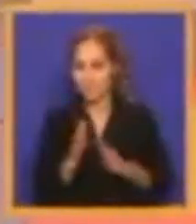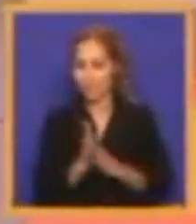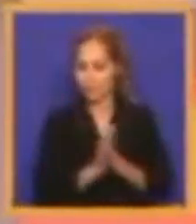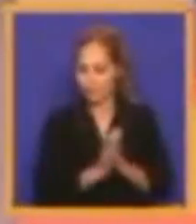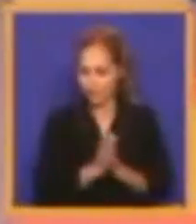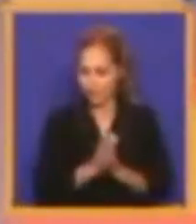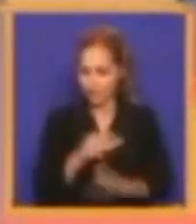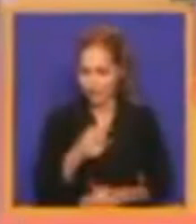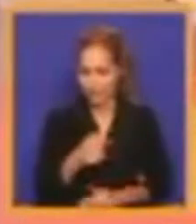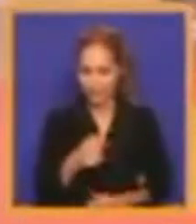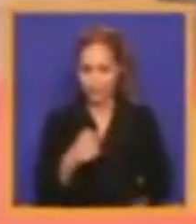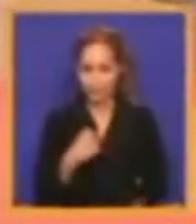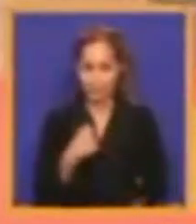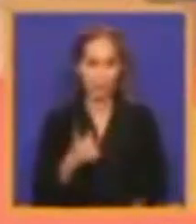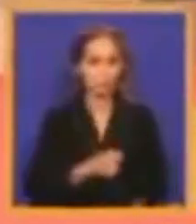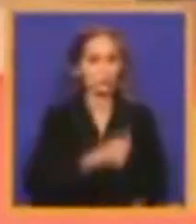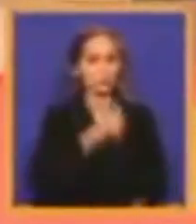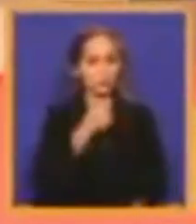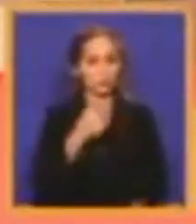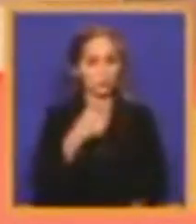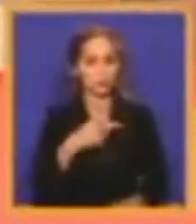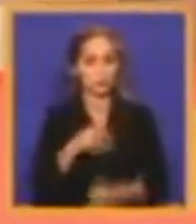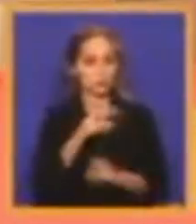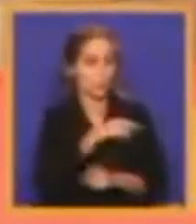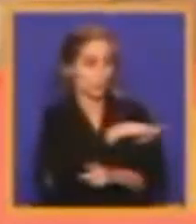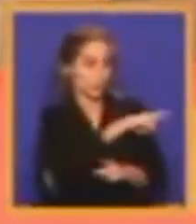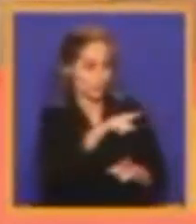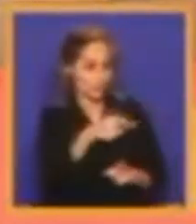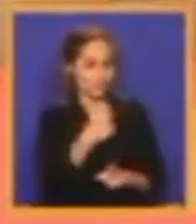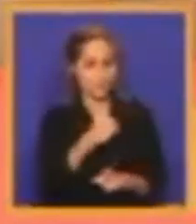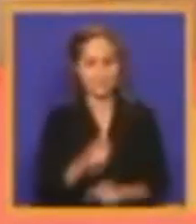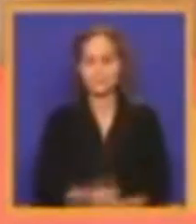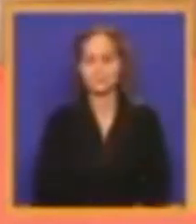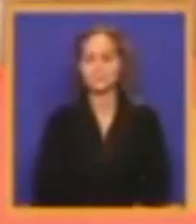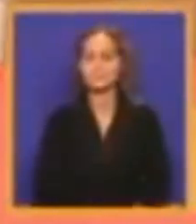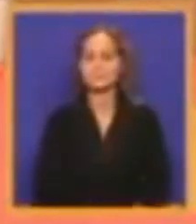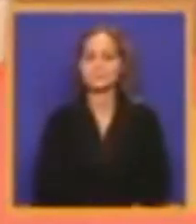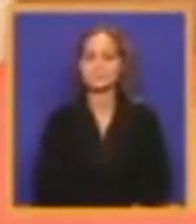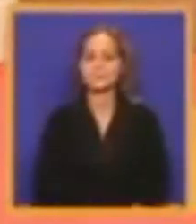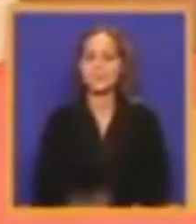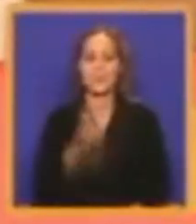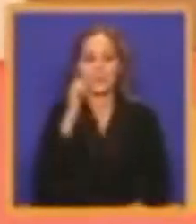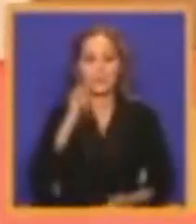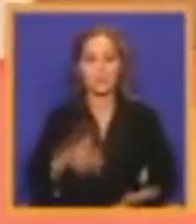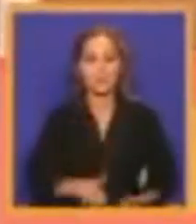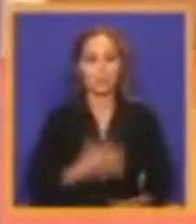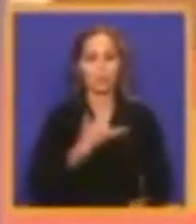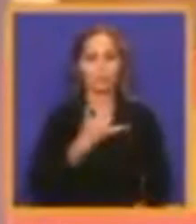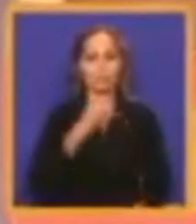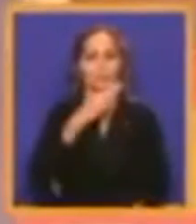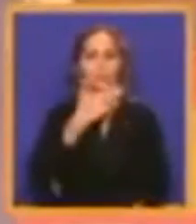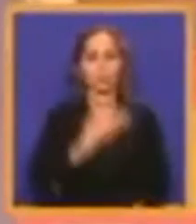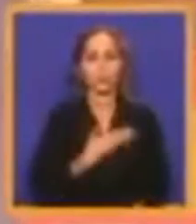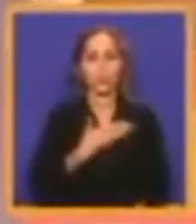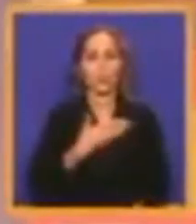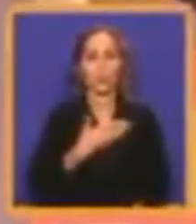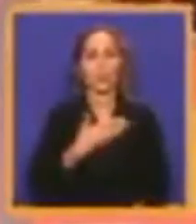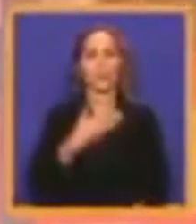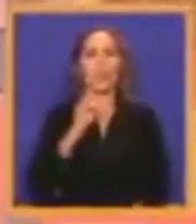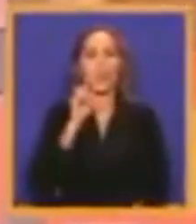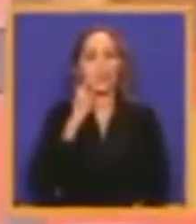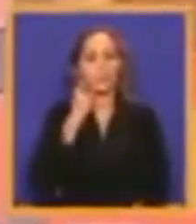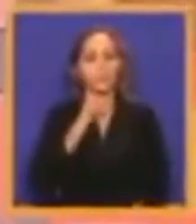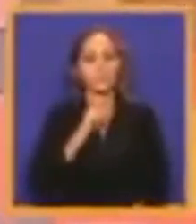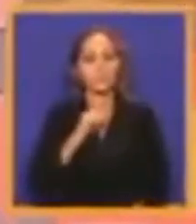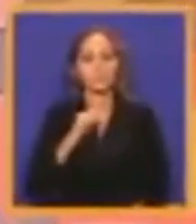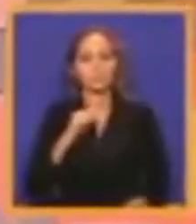daquilo que têm. Os melhores mesmo, espero que sejam algumas das pessoas que estão aqui connosco, são os nascidos entre 21 de abril e 1 de maio. Para eles tudo bom,